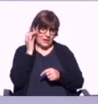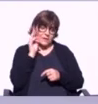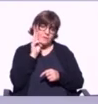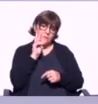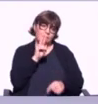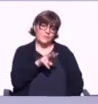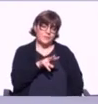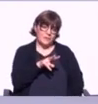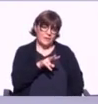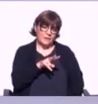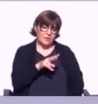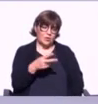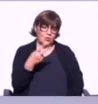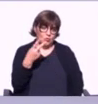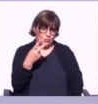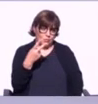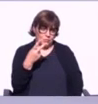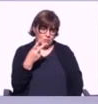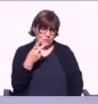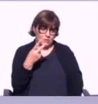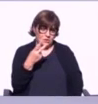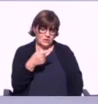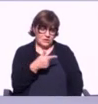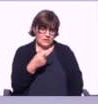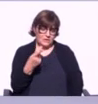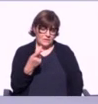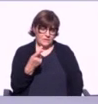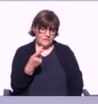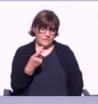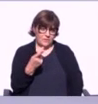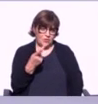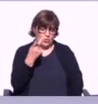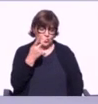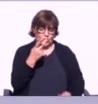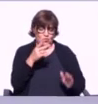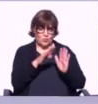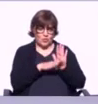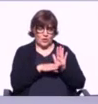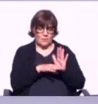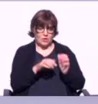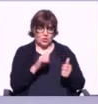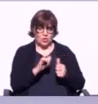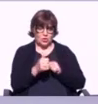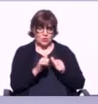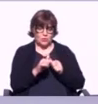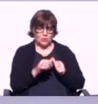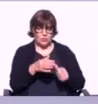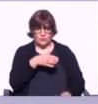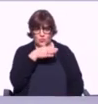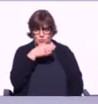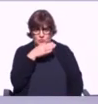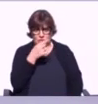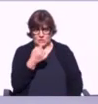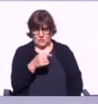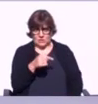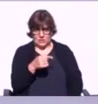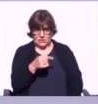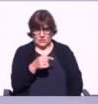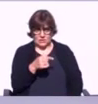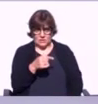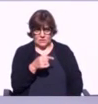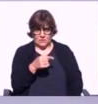assistir a duas televisões, onde há dois programas desportivos com comentadores.